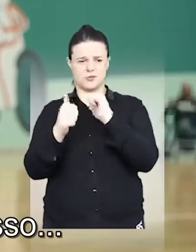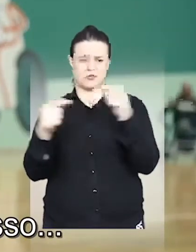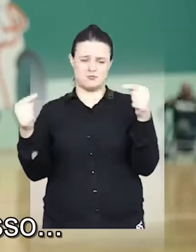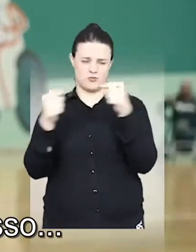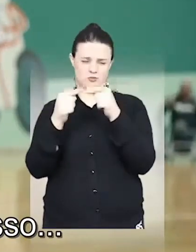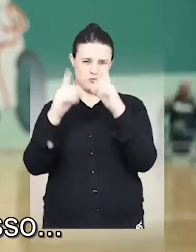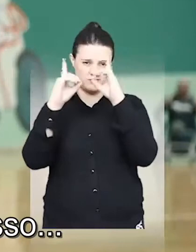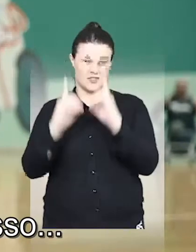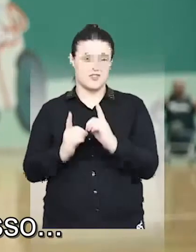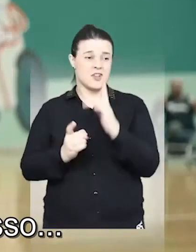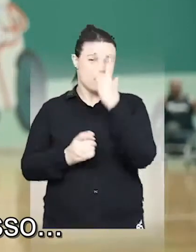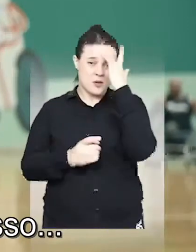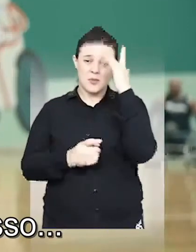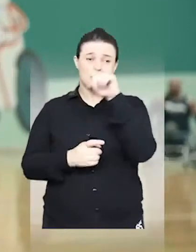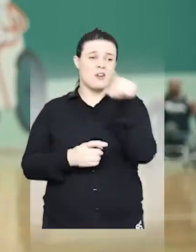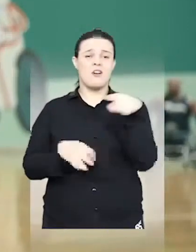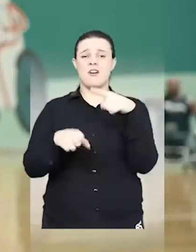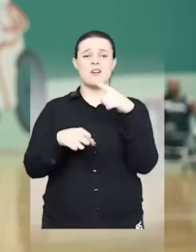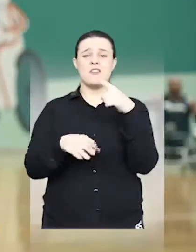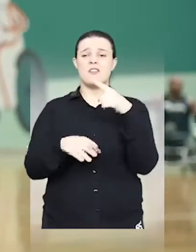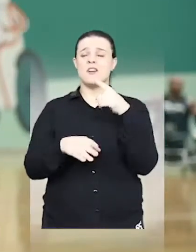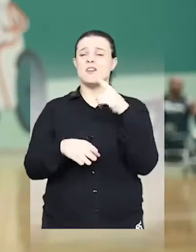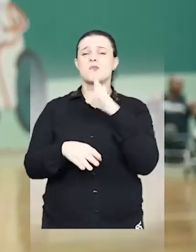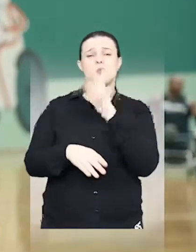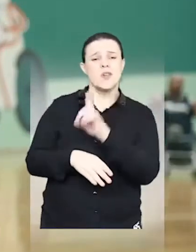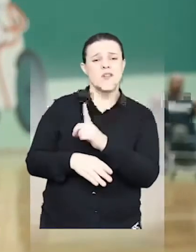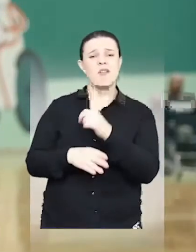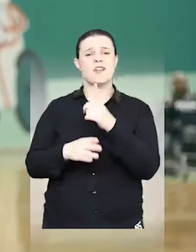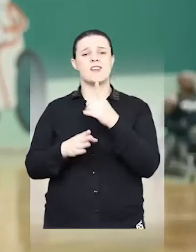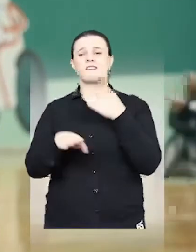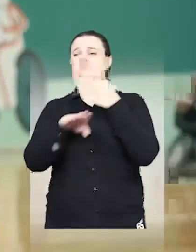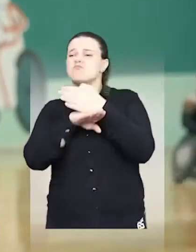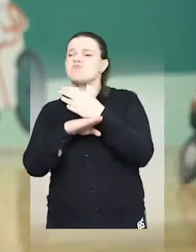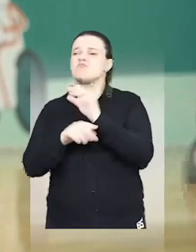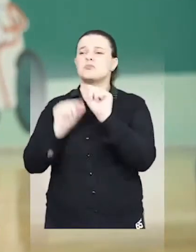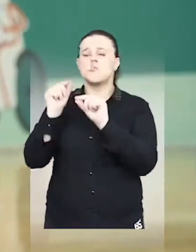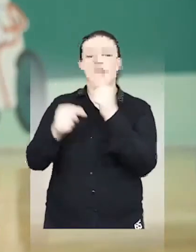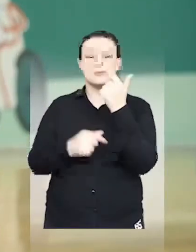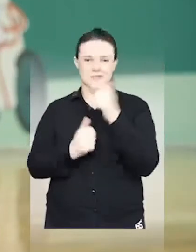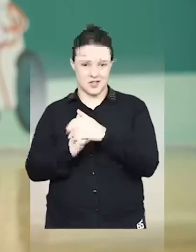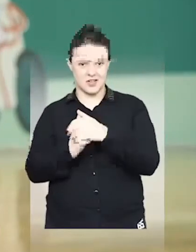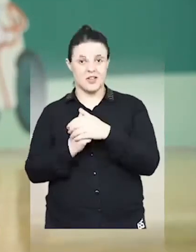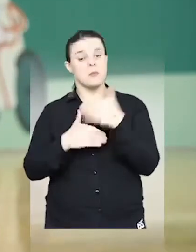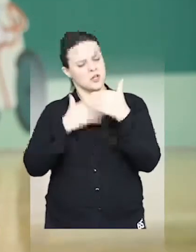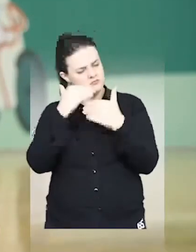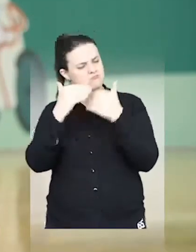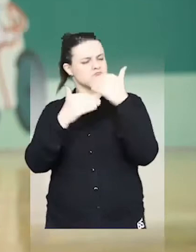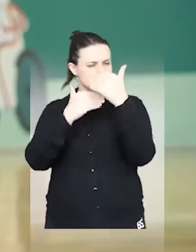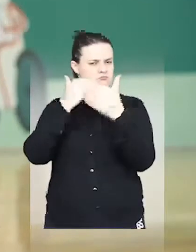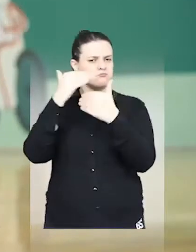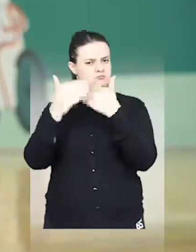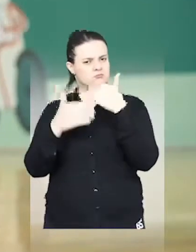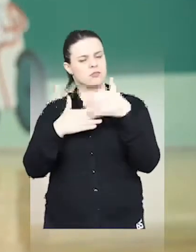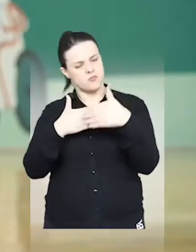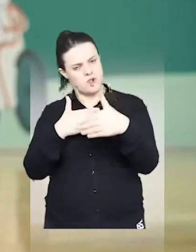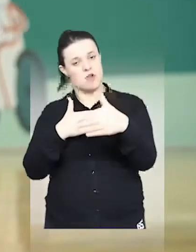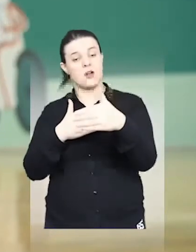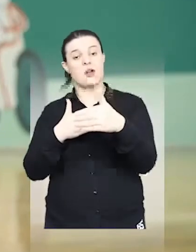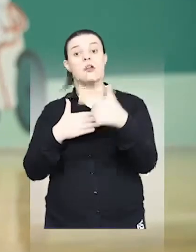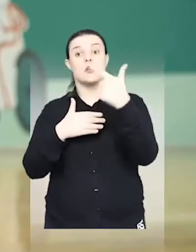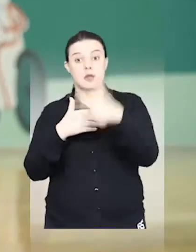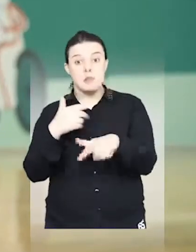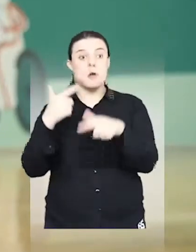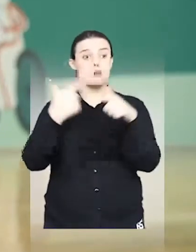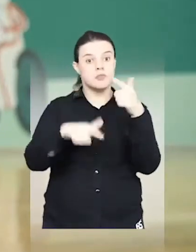pessoas não têm acesso. Mas eu acho que é algo que está evoluindo, está em desenvolvimento e